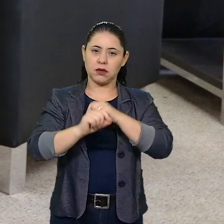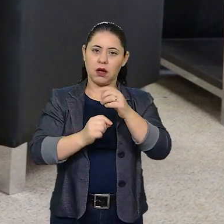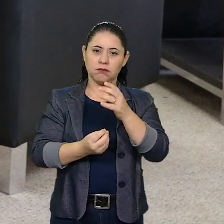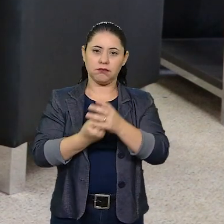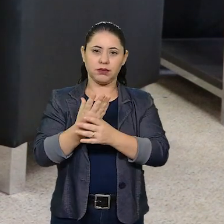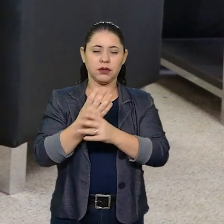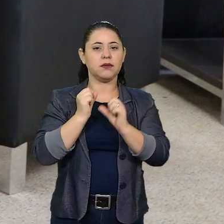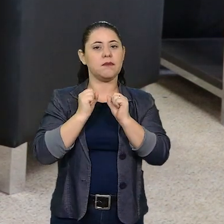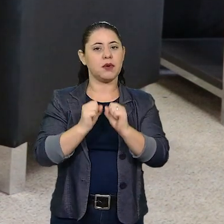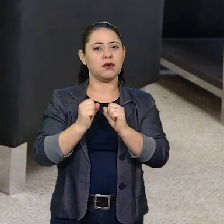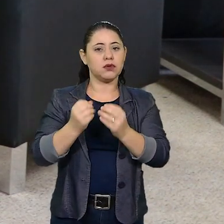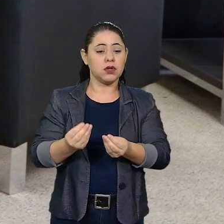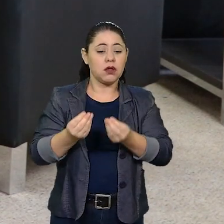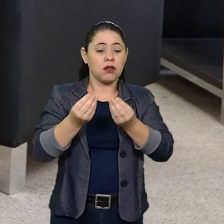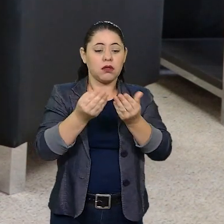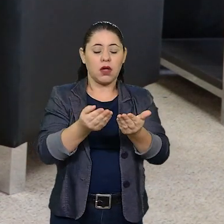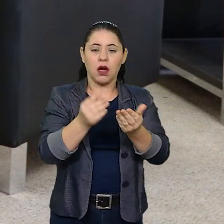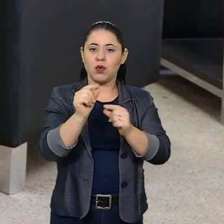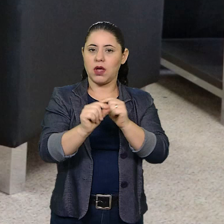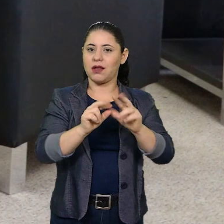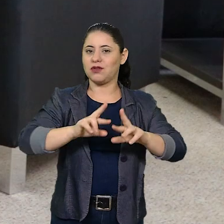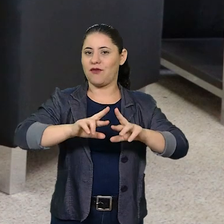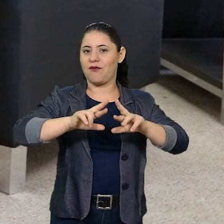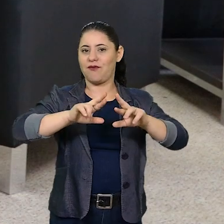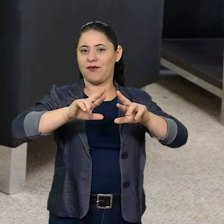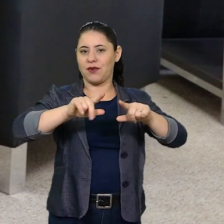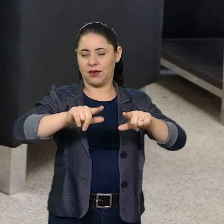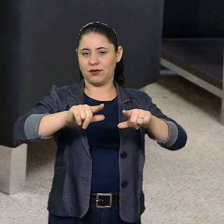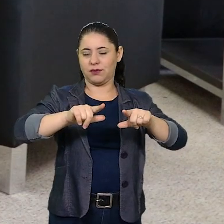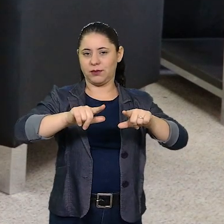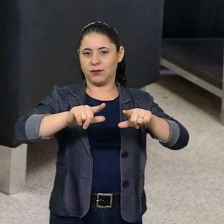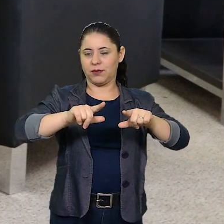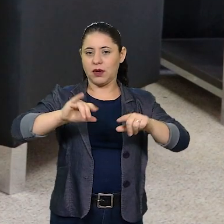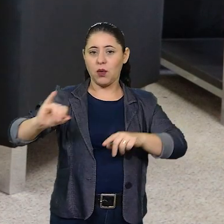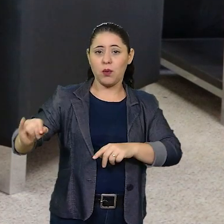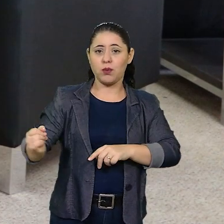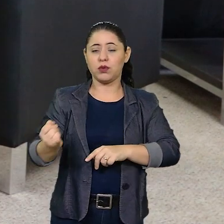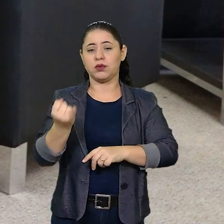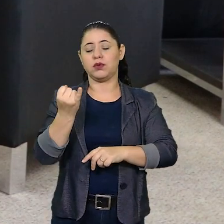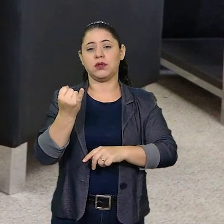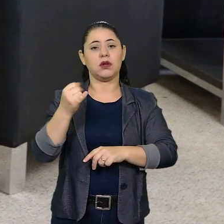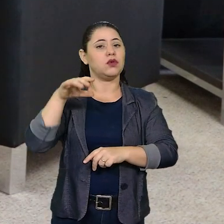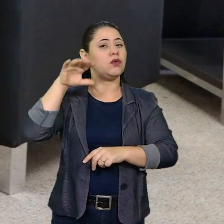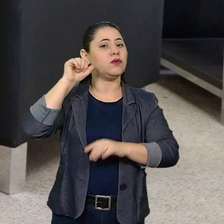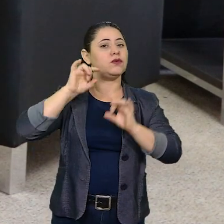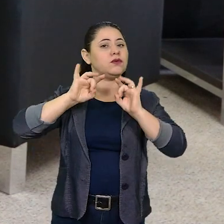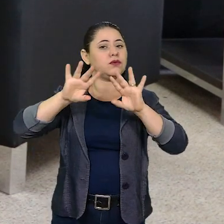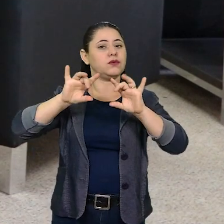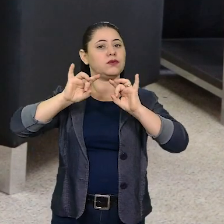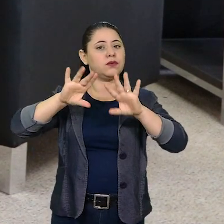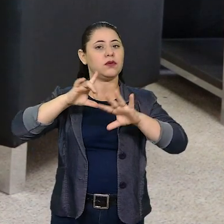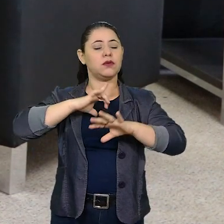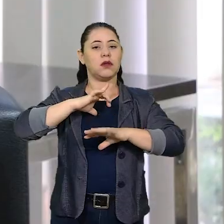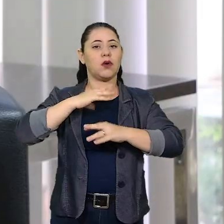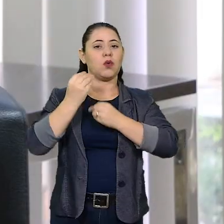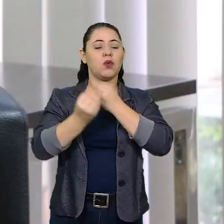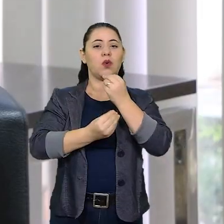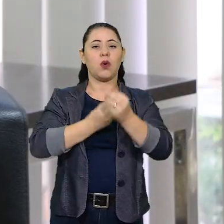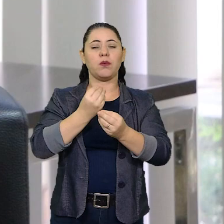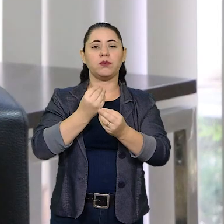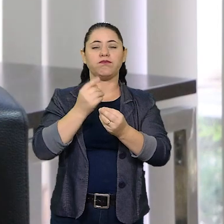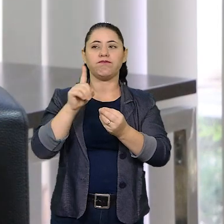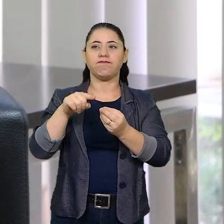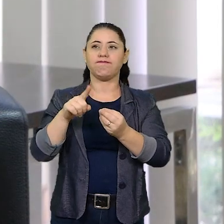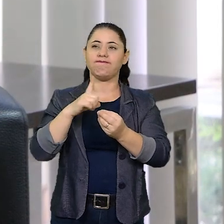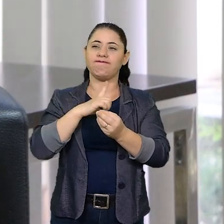que a partir do momento em que se propicia essa forma diferenciada, essa escuta especializada,